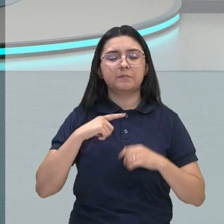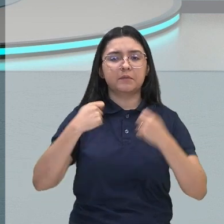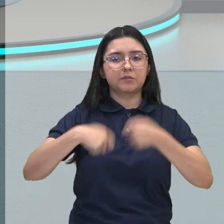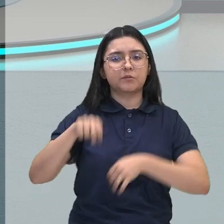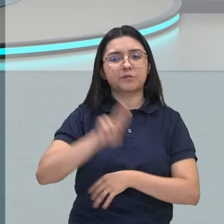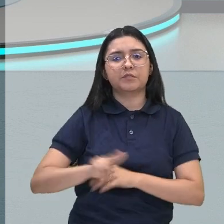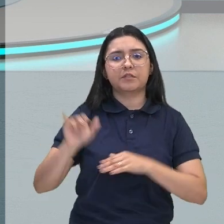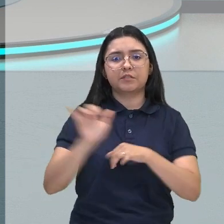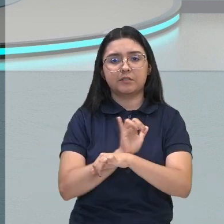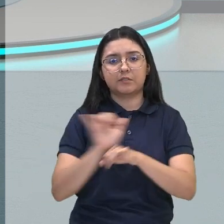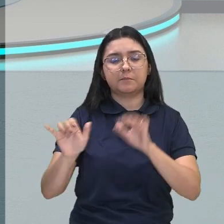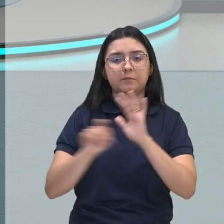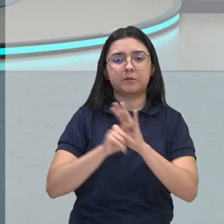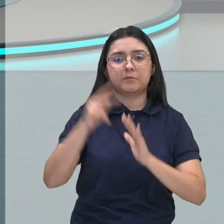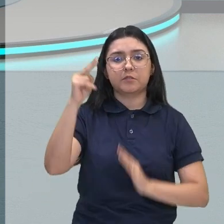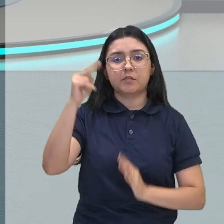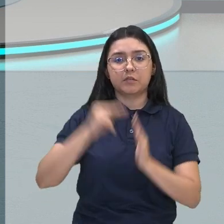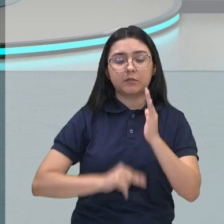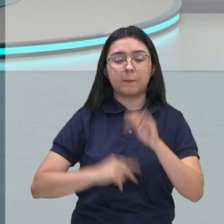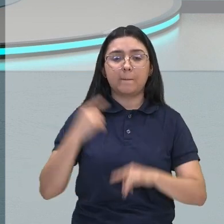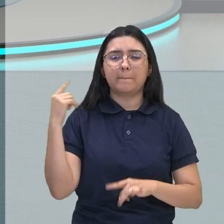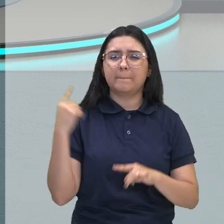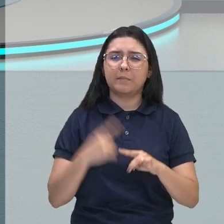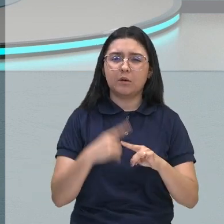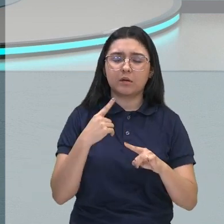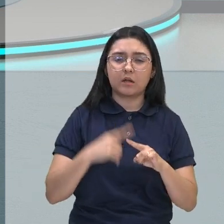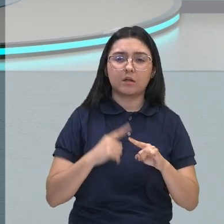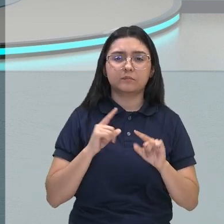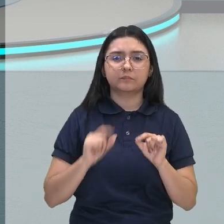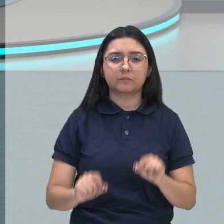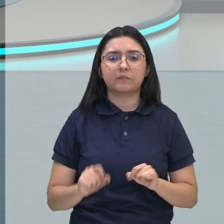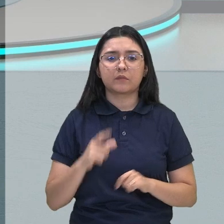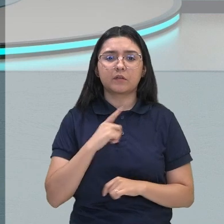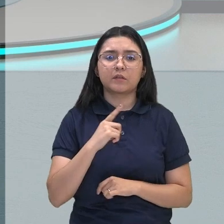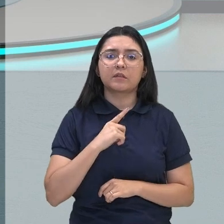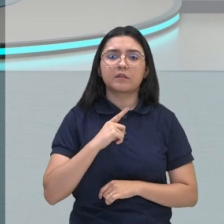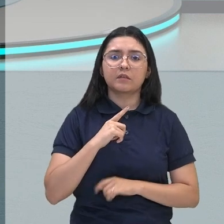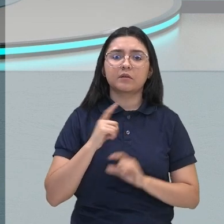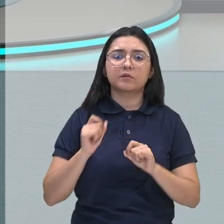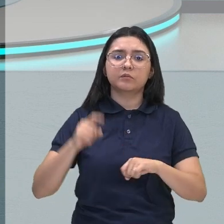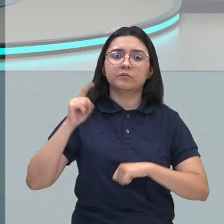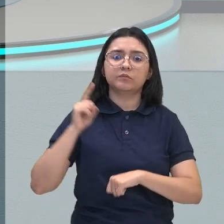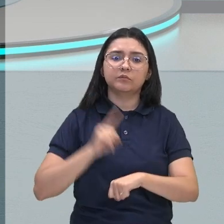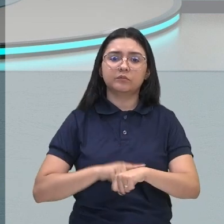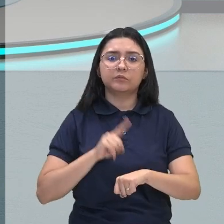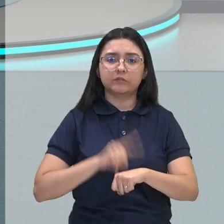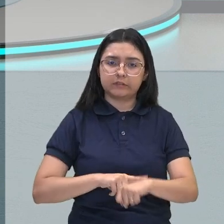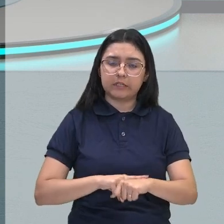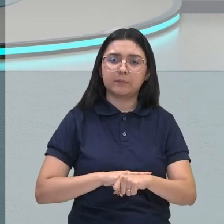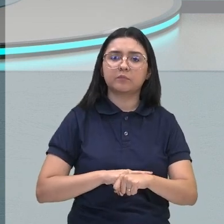leitura. Por quê? Porque você tem um tempo para fazer essa